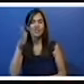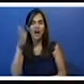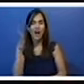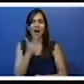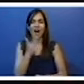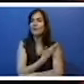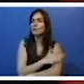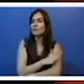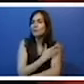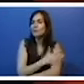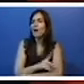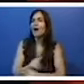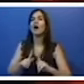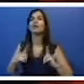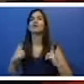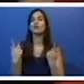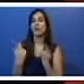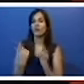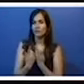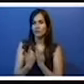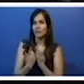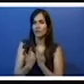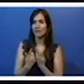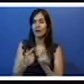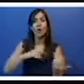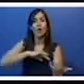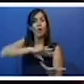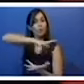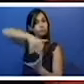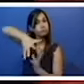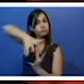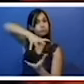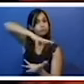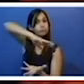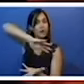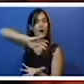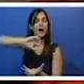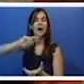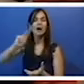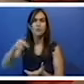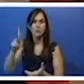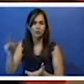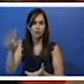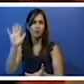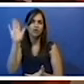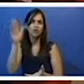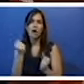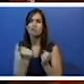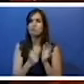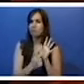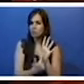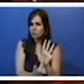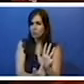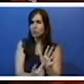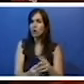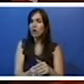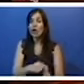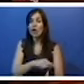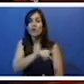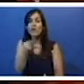acostumados a ver em geografia o globo terrestre com a dona Adriana Zoli mostrou para vocês olha lá